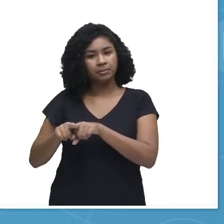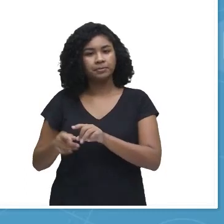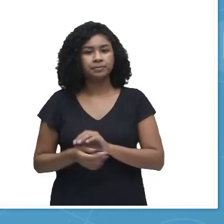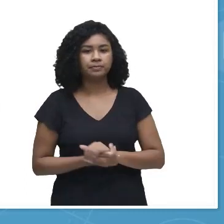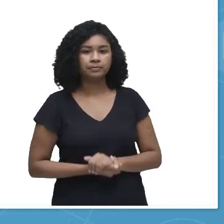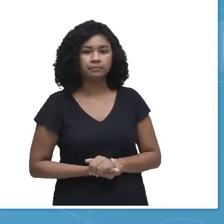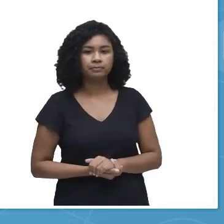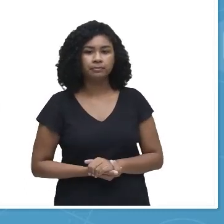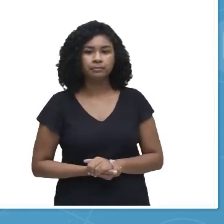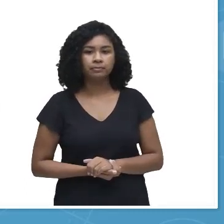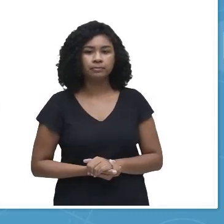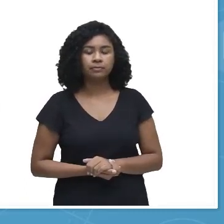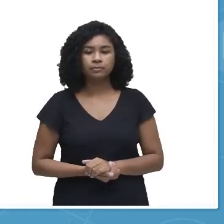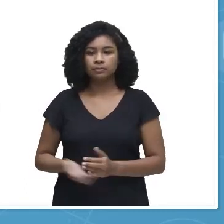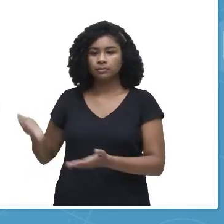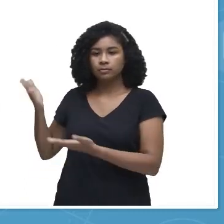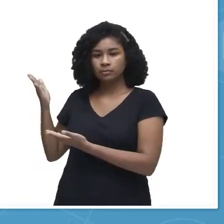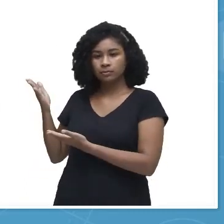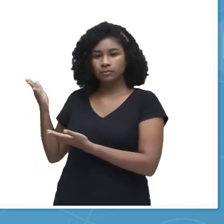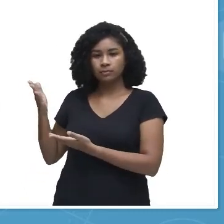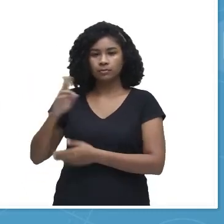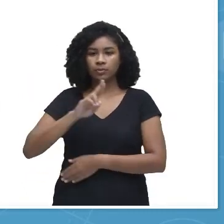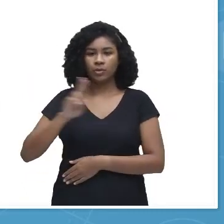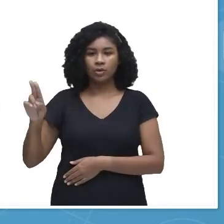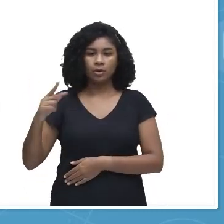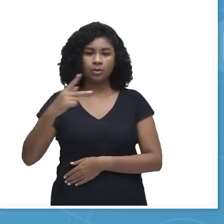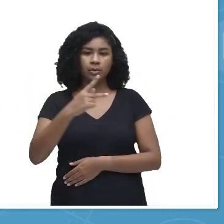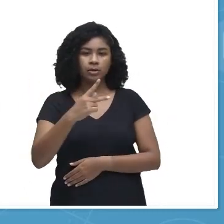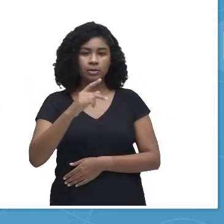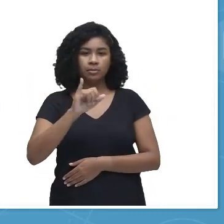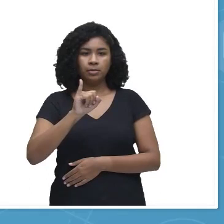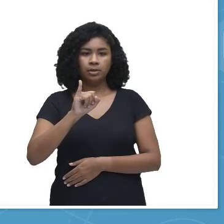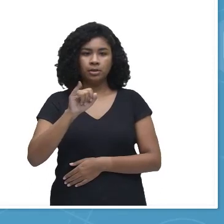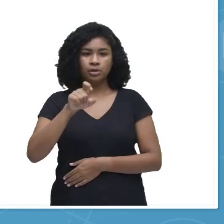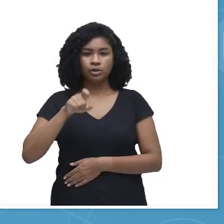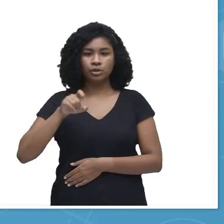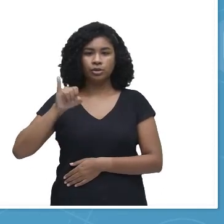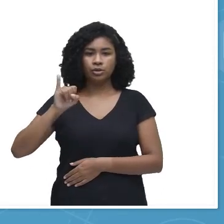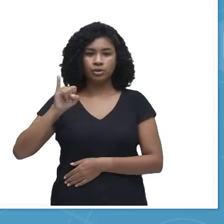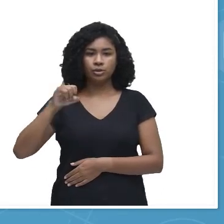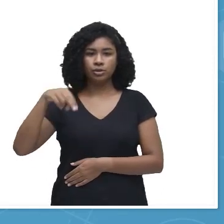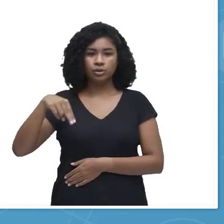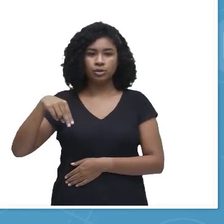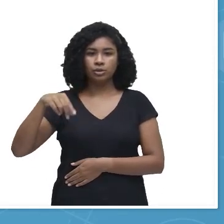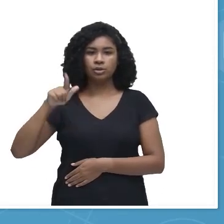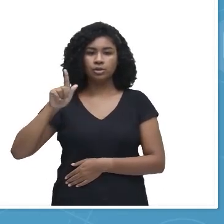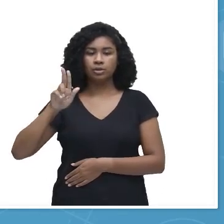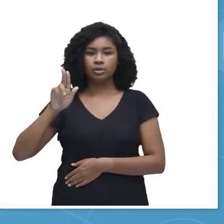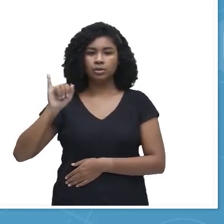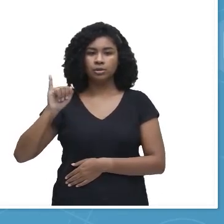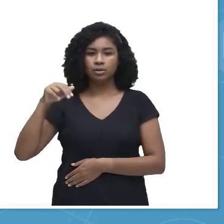agora, é um músico chamado Pixinguinha. Um dos mais célebres e mais conhecidos